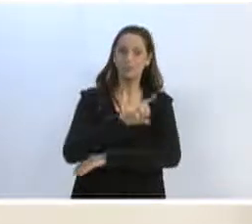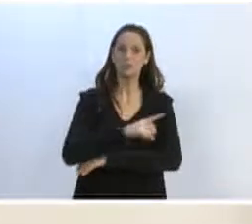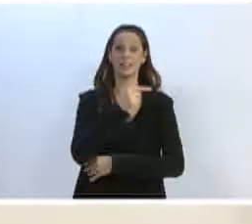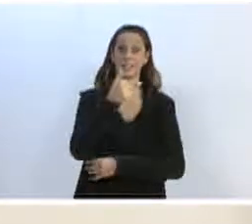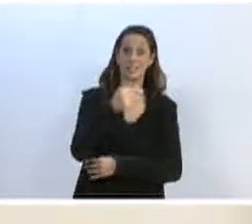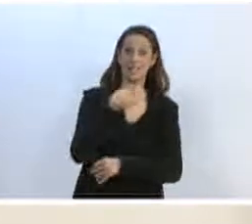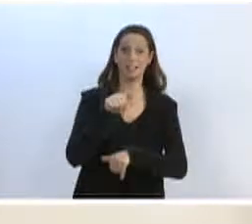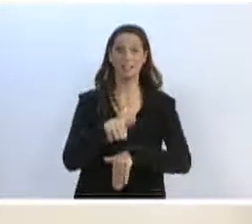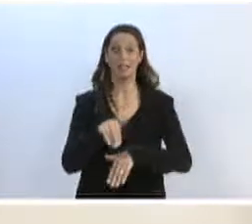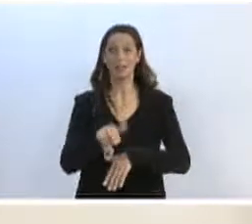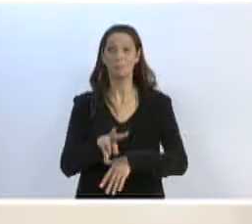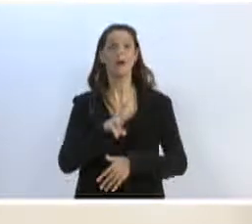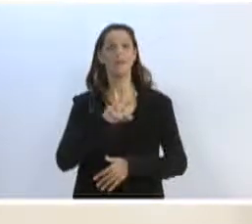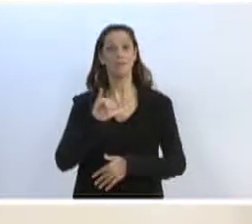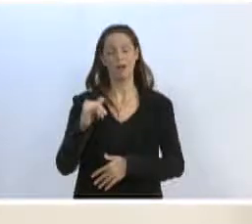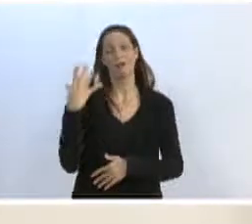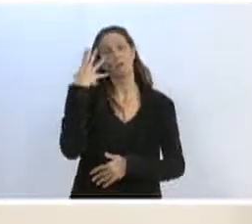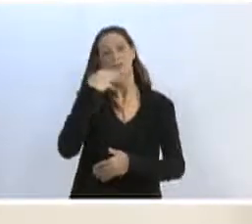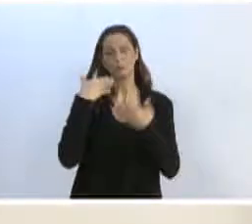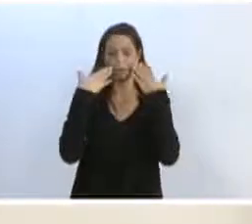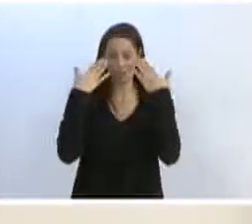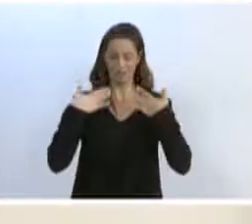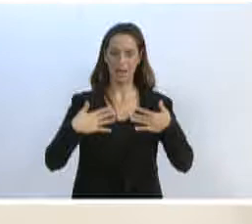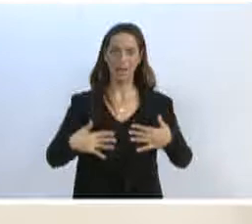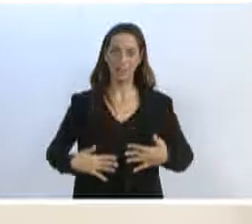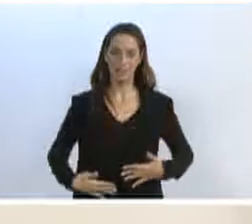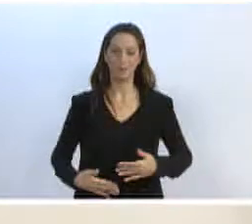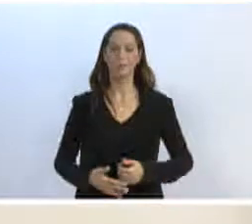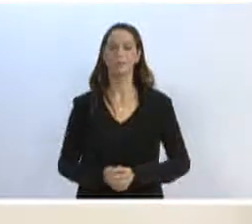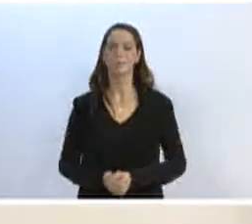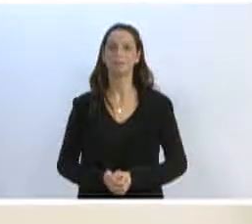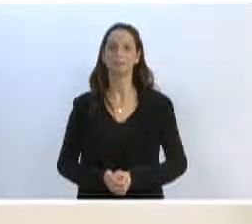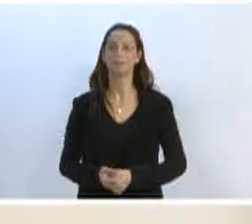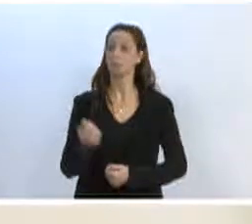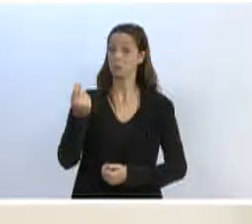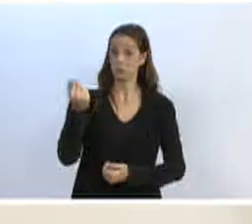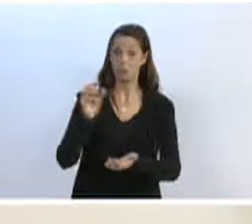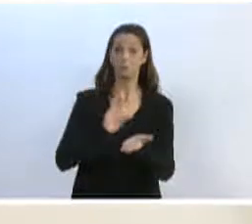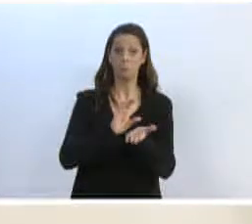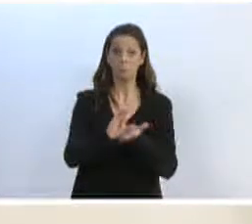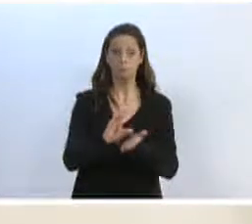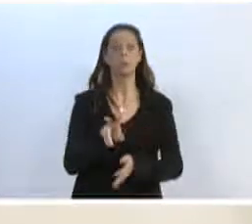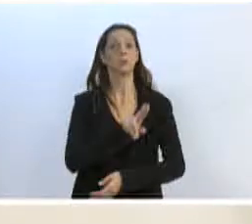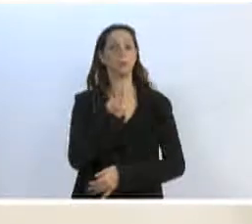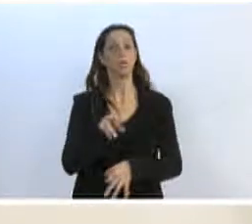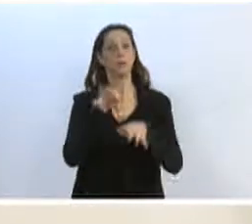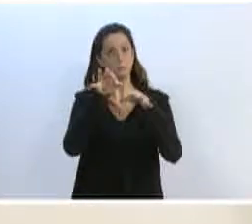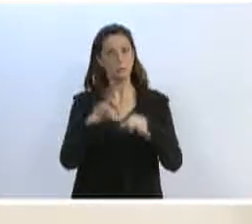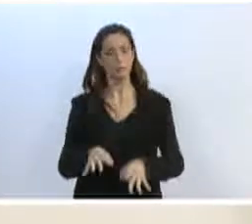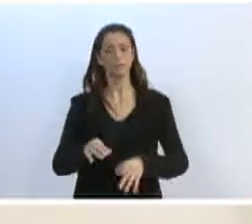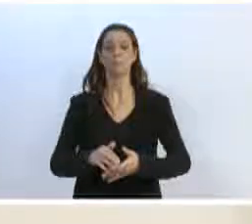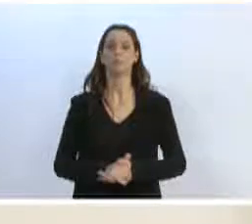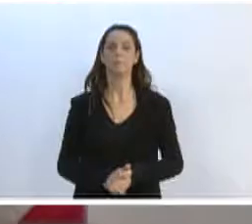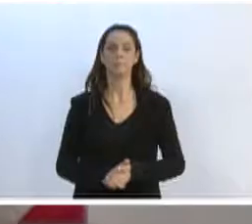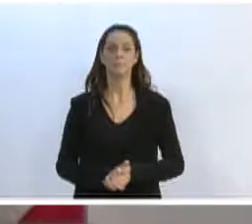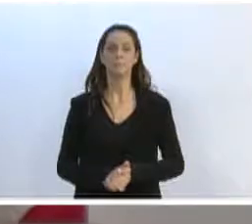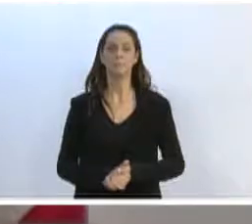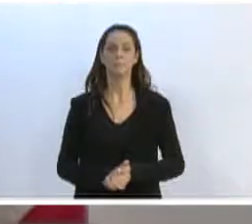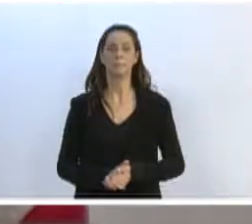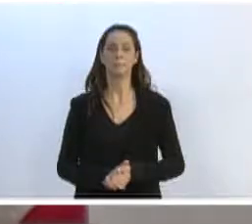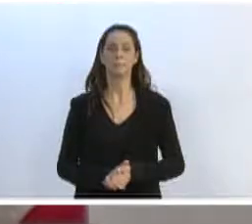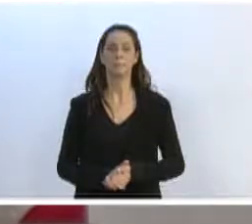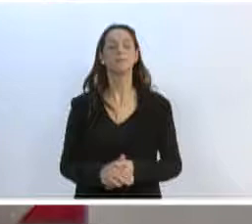com estágios lindos e maravilhosos bem aplicado por sinal é esses recursos dessas invenções dando